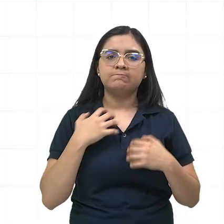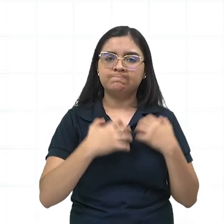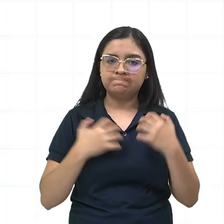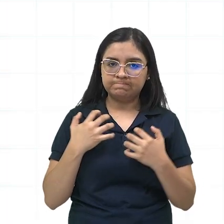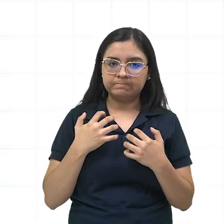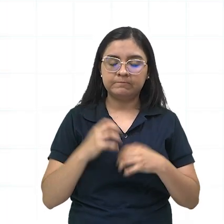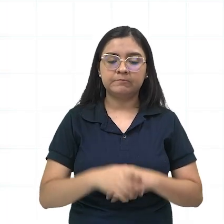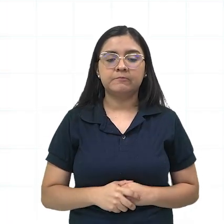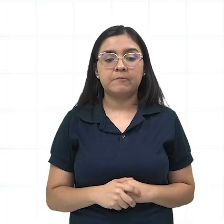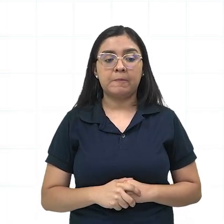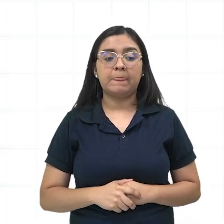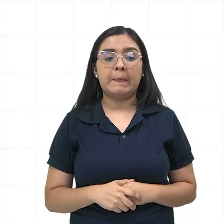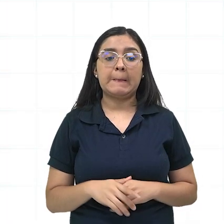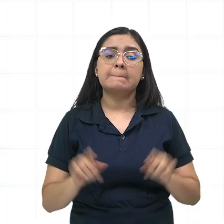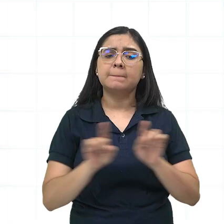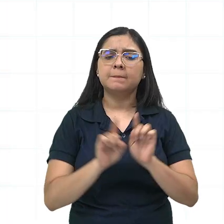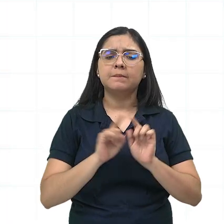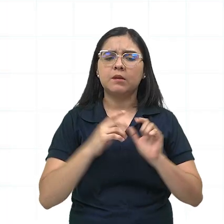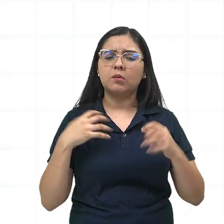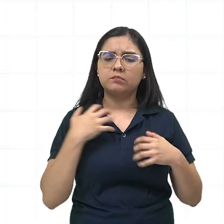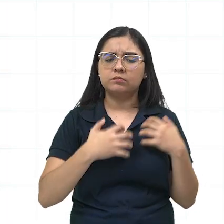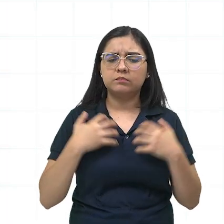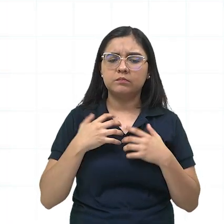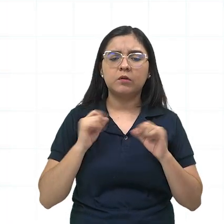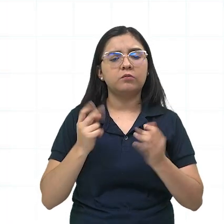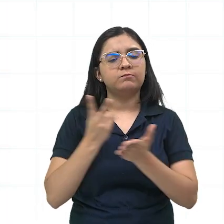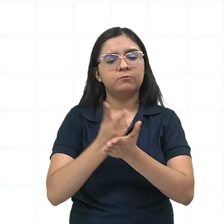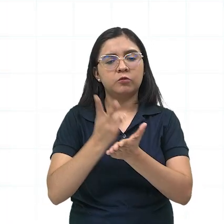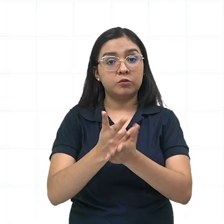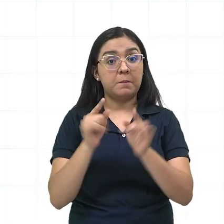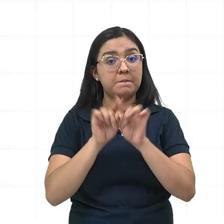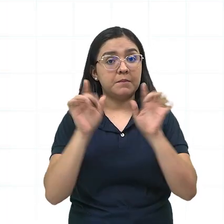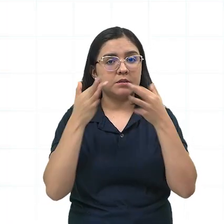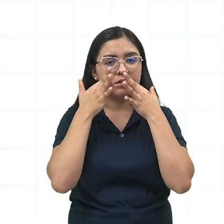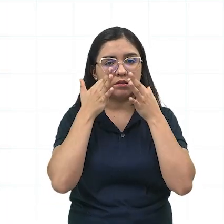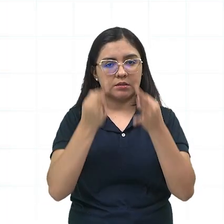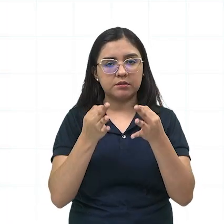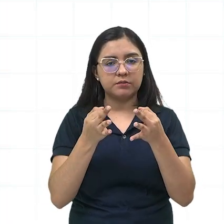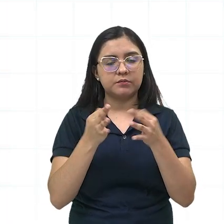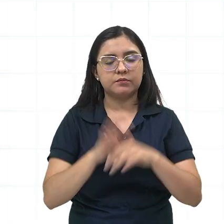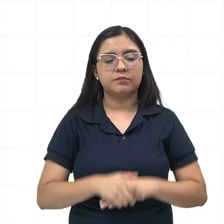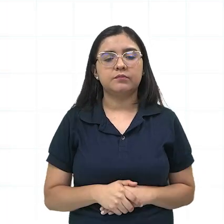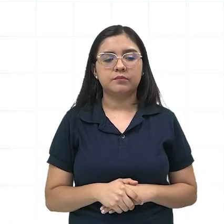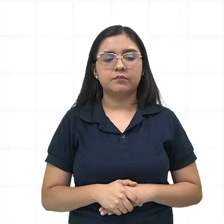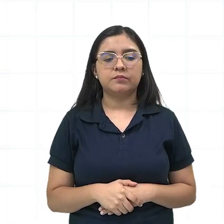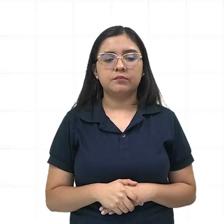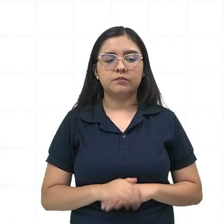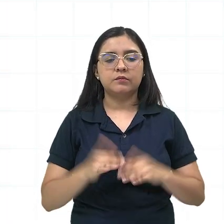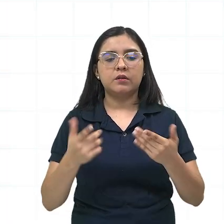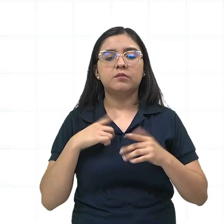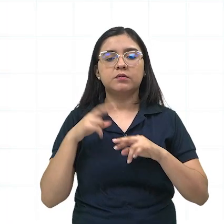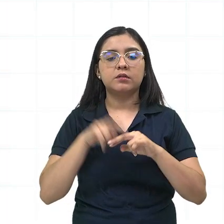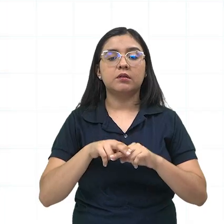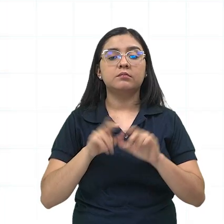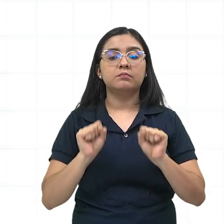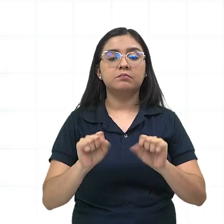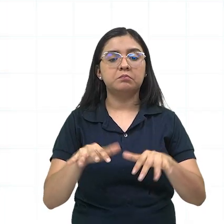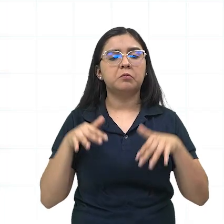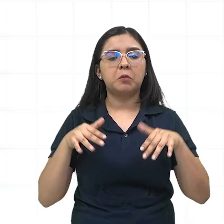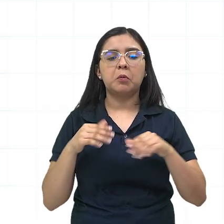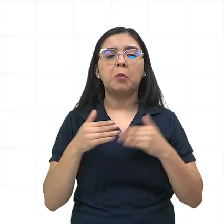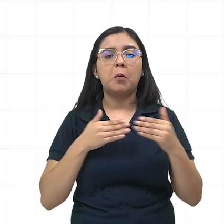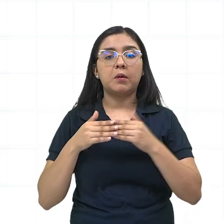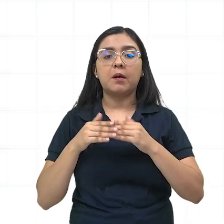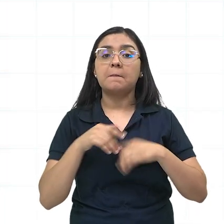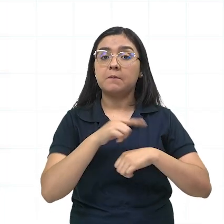atordoa. Atordoado, eu permaneço atento, na arquibancada, para a